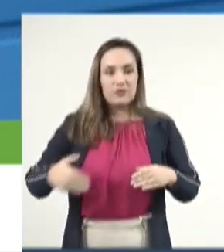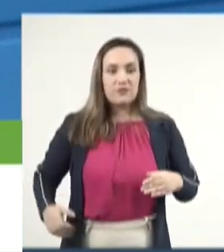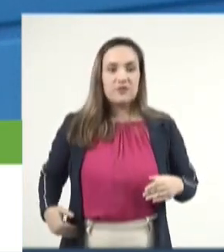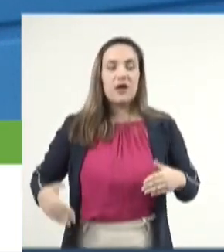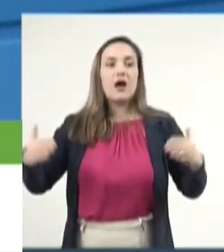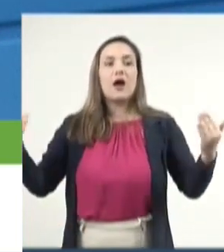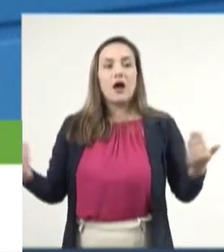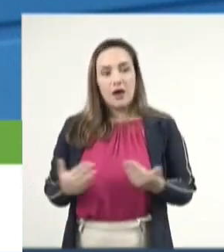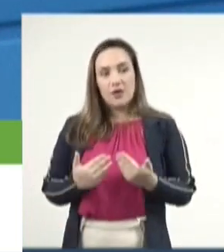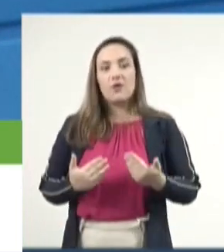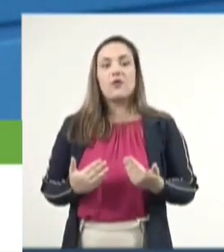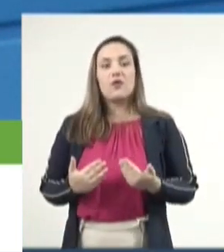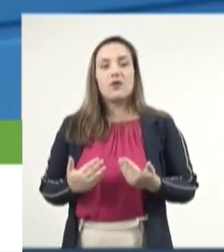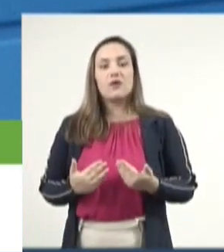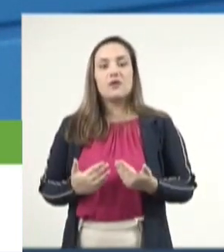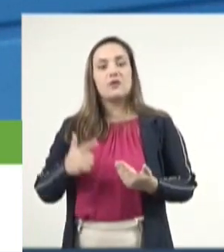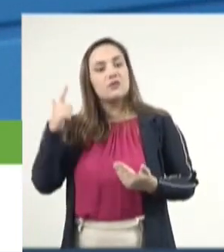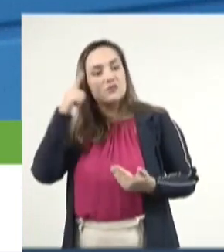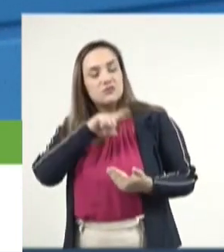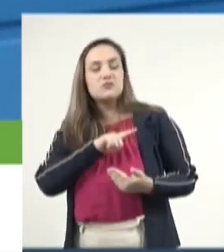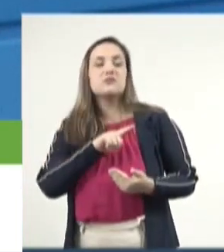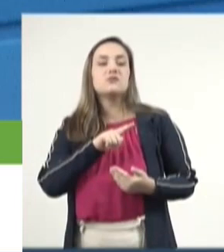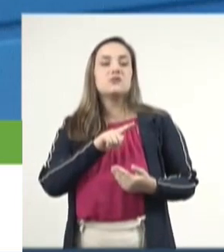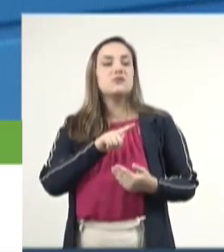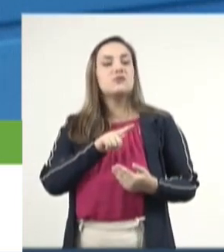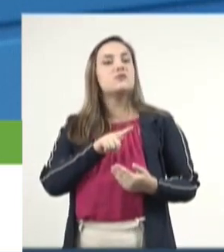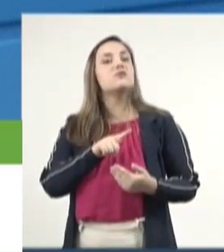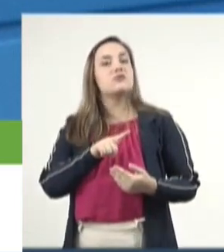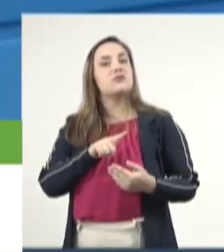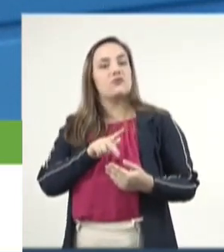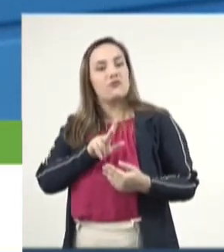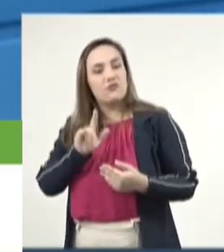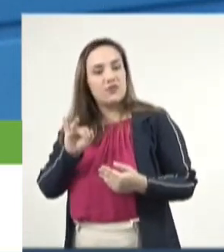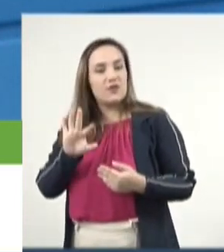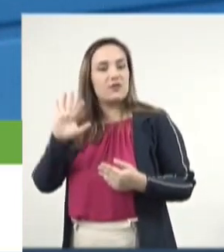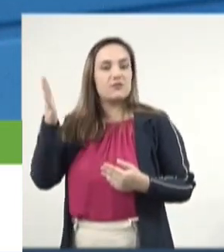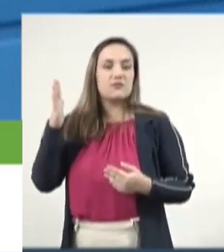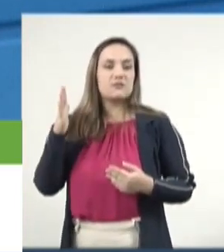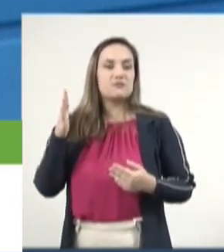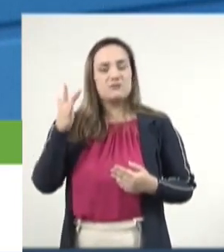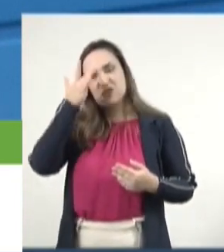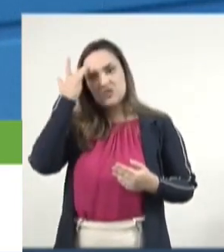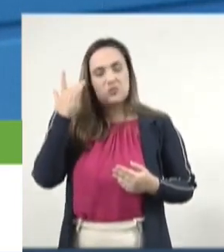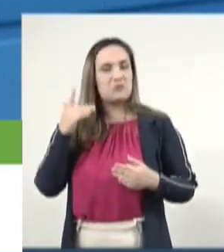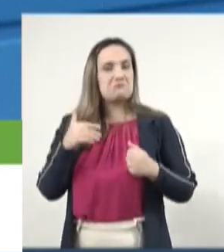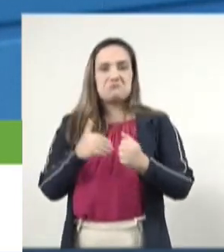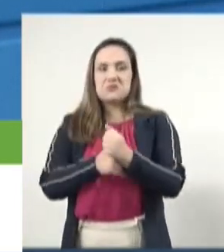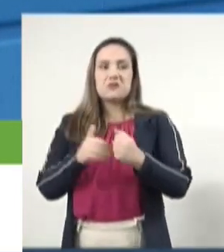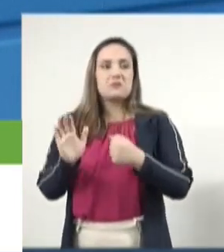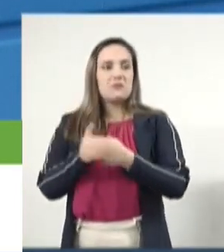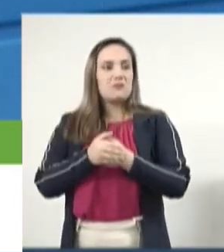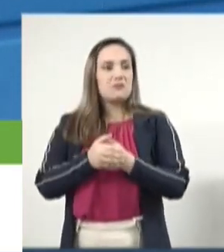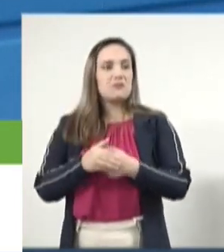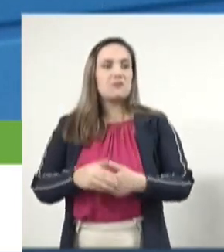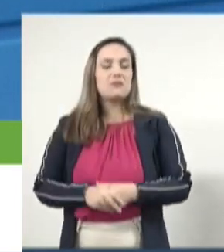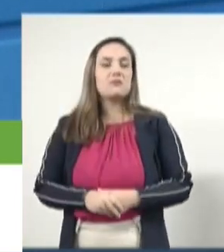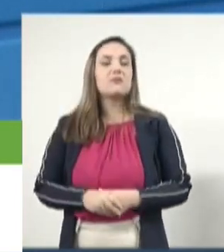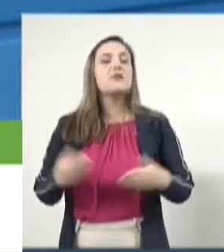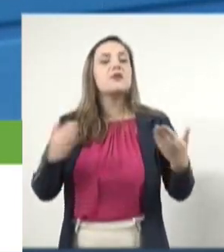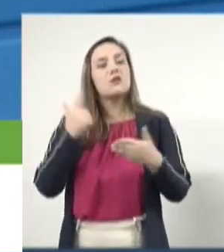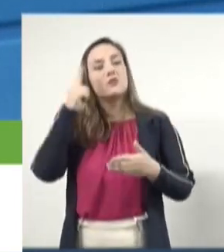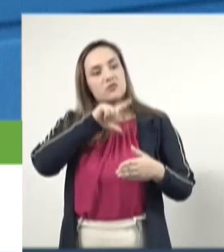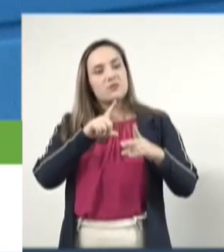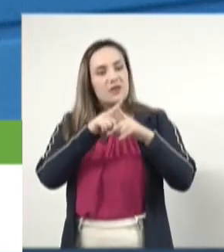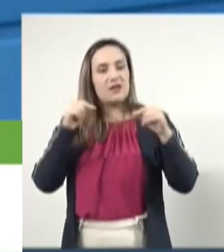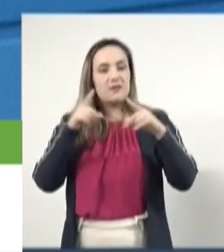que agora é viabilizado e que ninguém sabia, era tratado confidencialmente, e eu consegui em Brasília